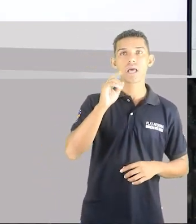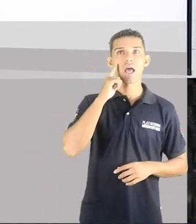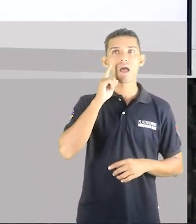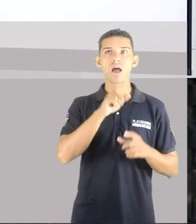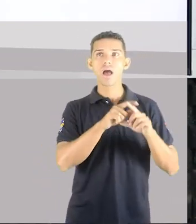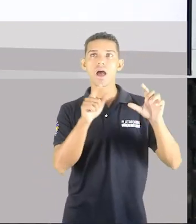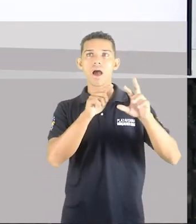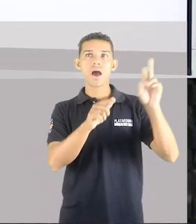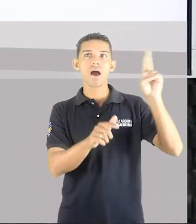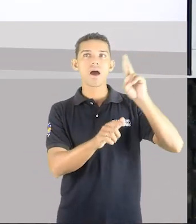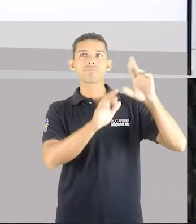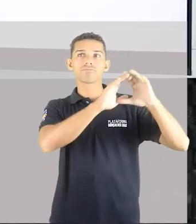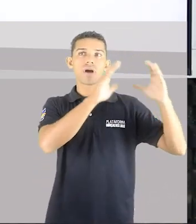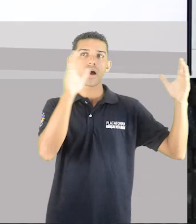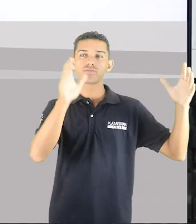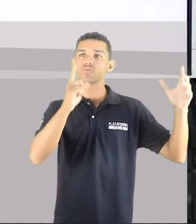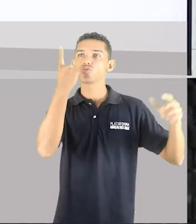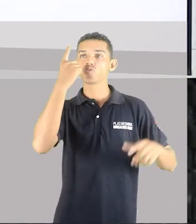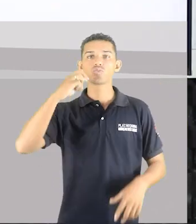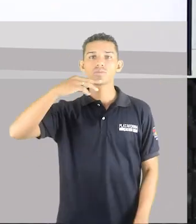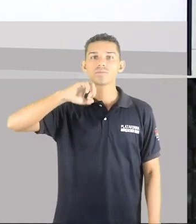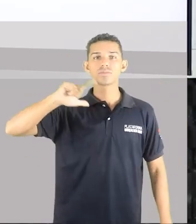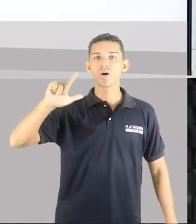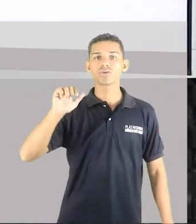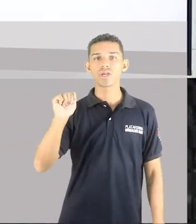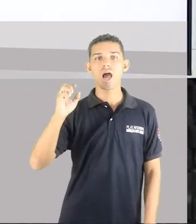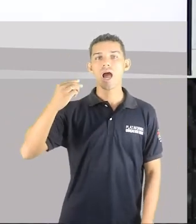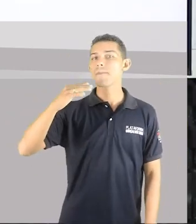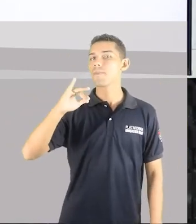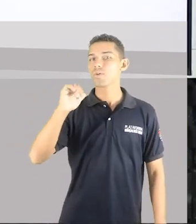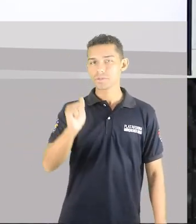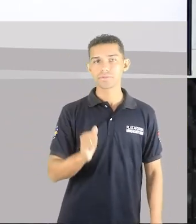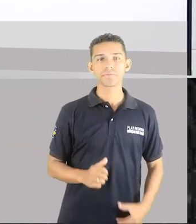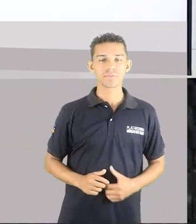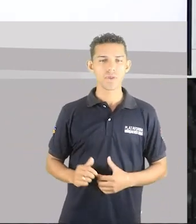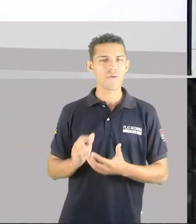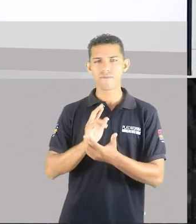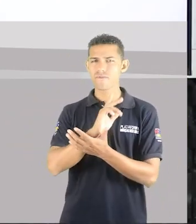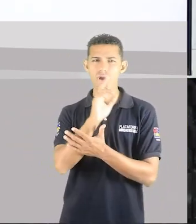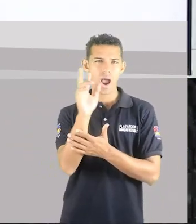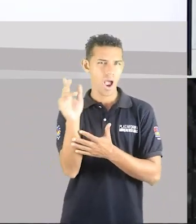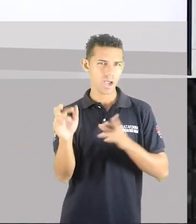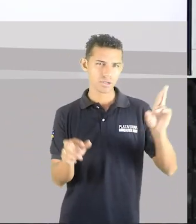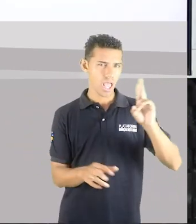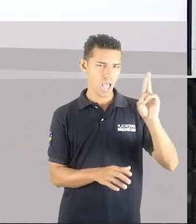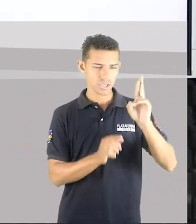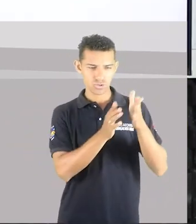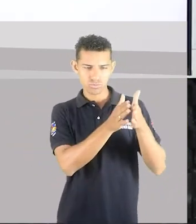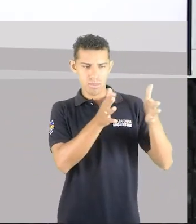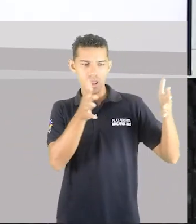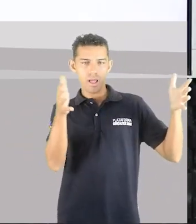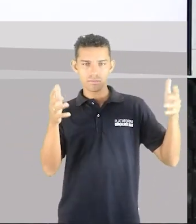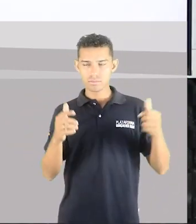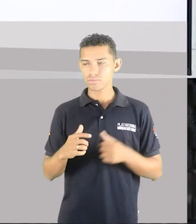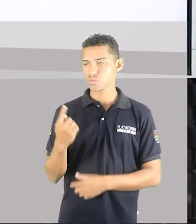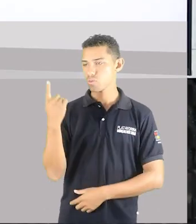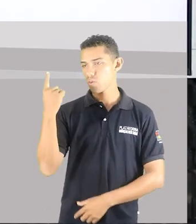vou formar um mol de amônia, tá bom? Tem vários reagentes me dando um mol de produto.